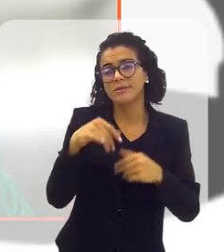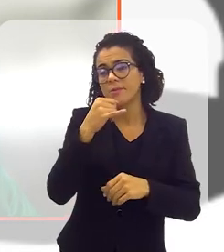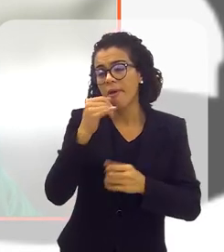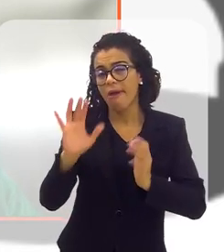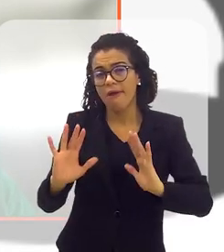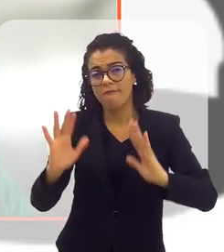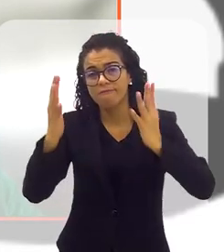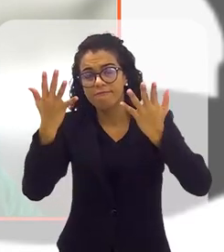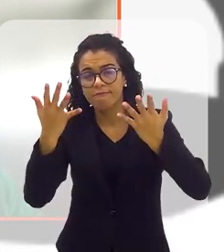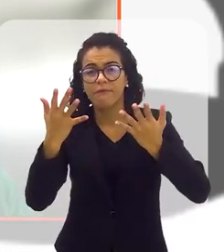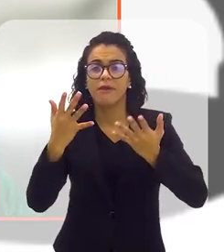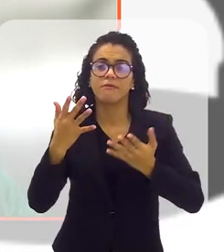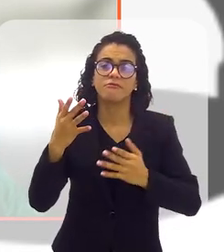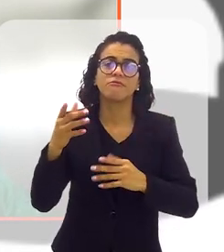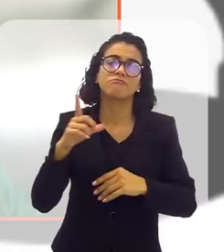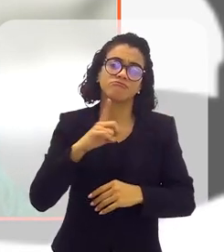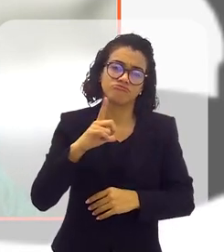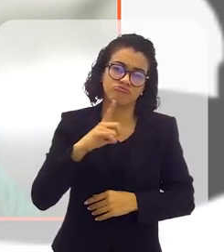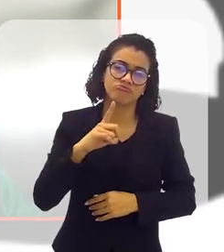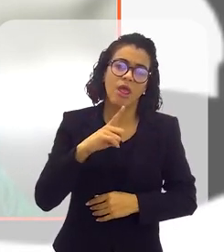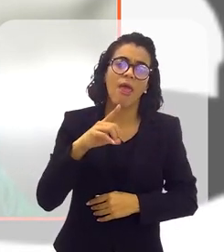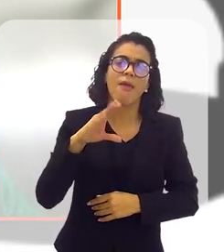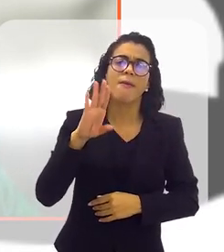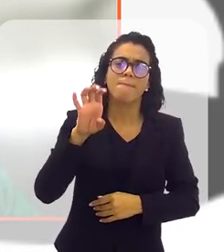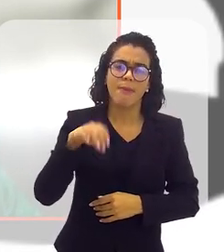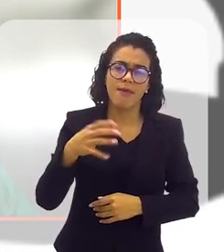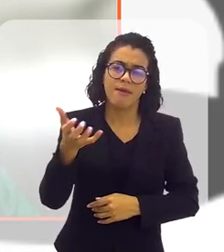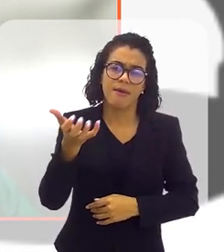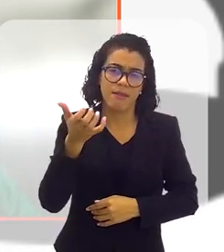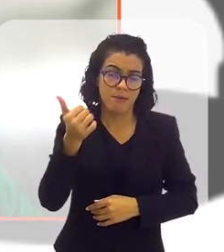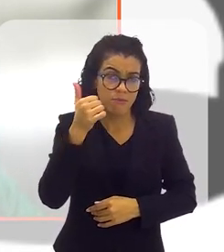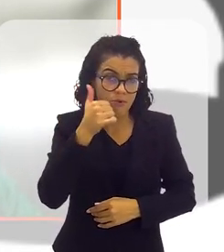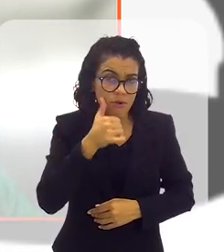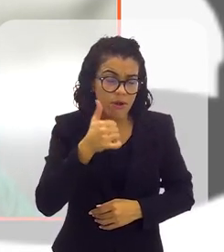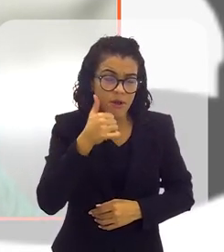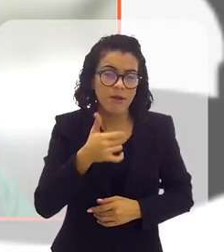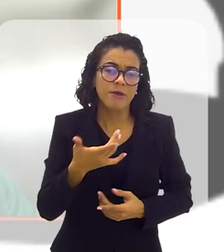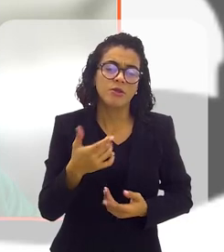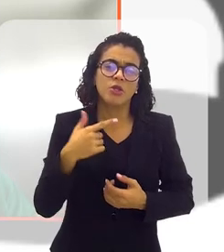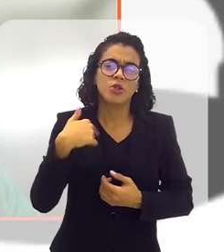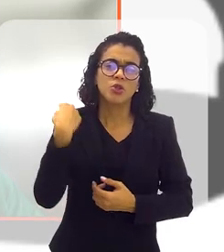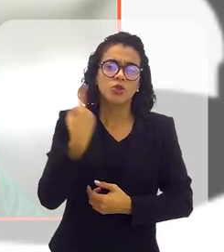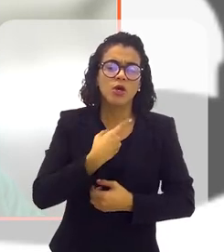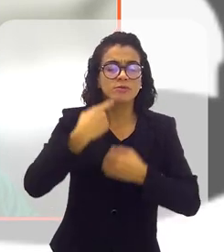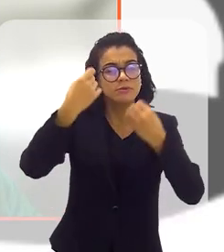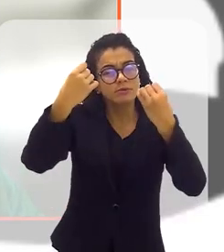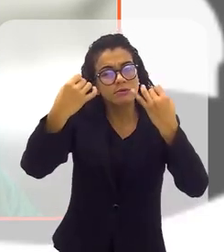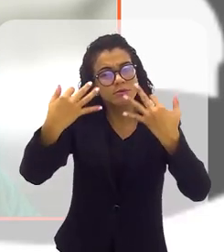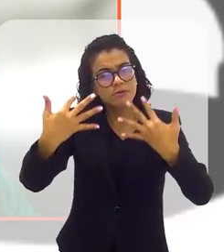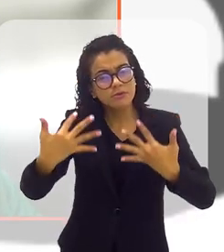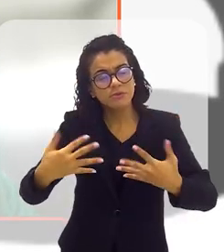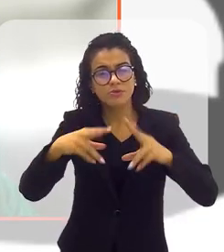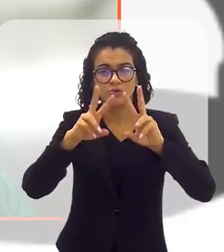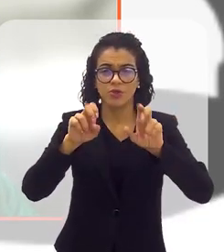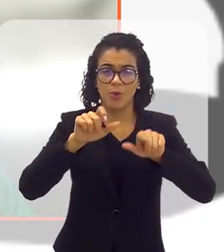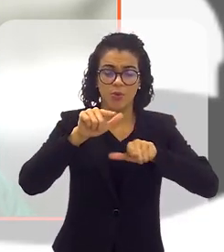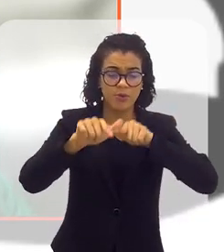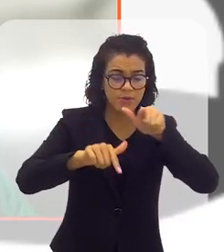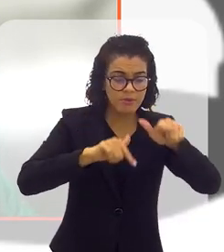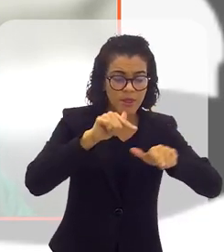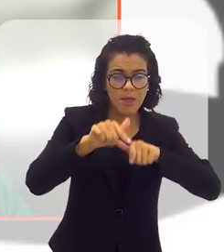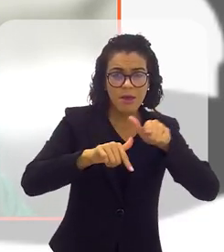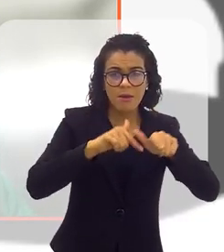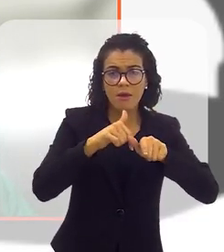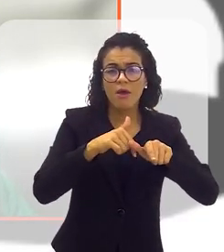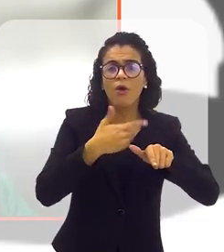dos eventos, por exemplo, a gente levanta a bandeira do Bem Querer Mulher, nós explicamos para ela sobre o trabalho